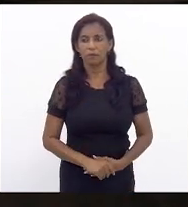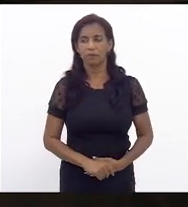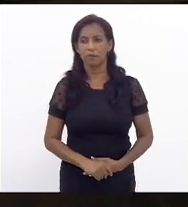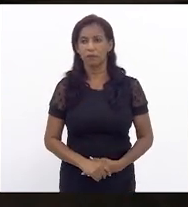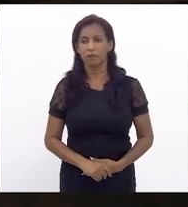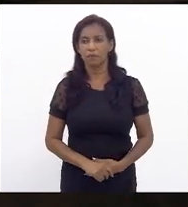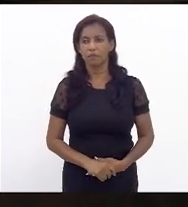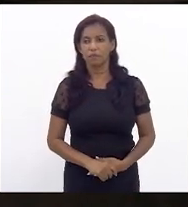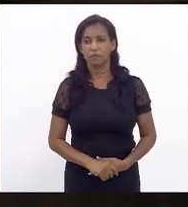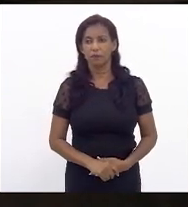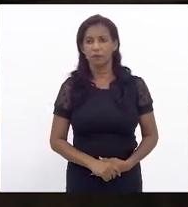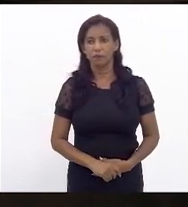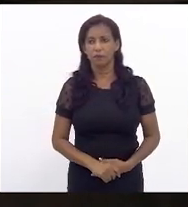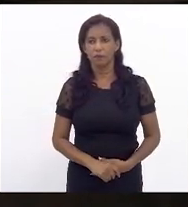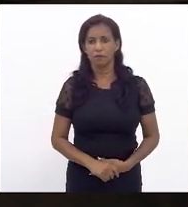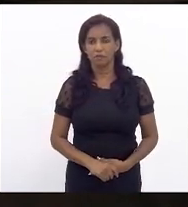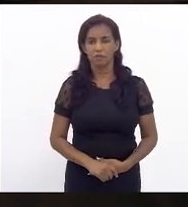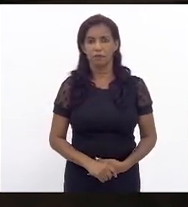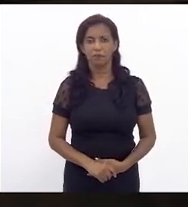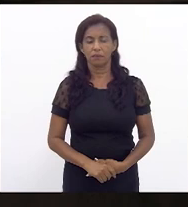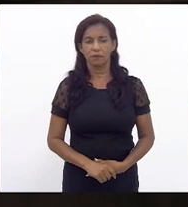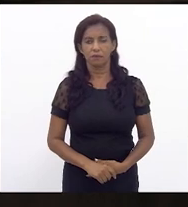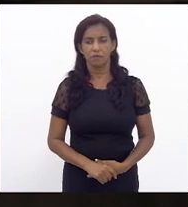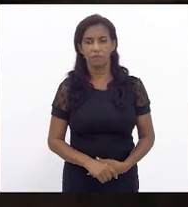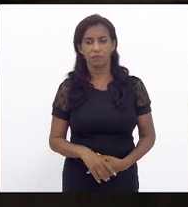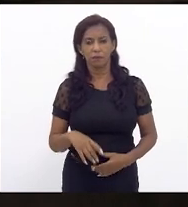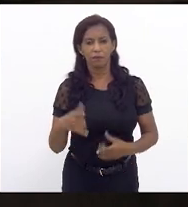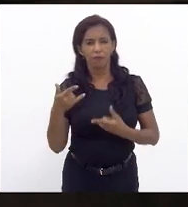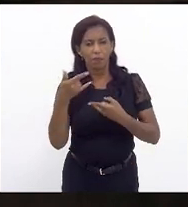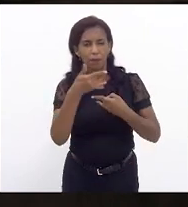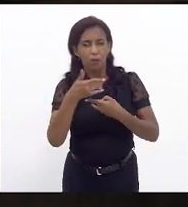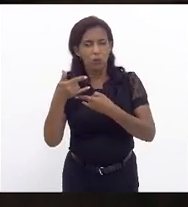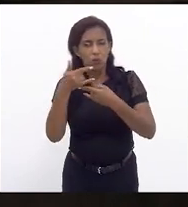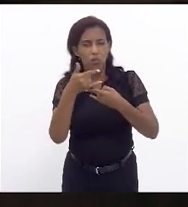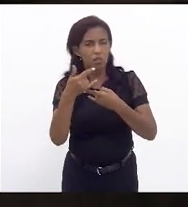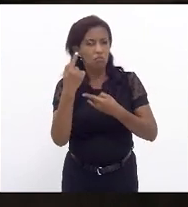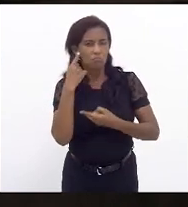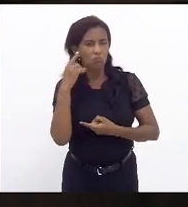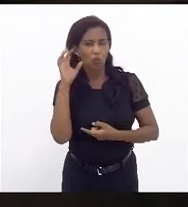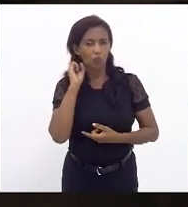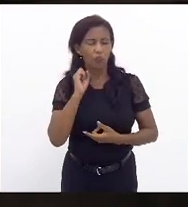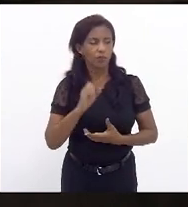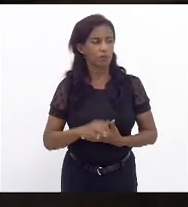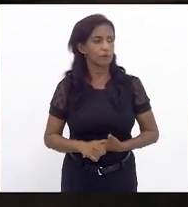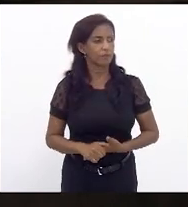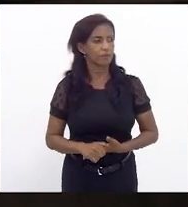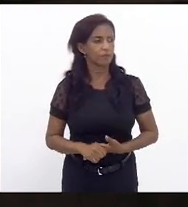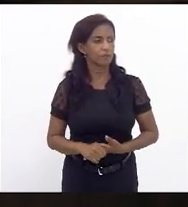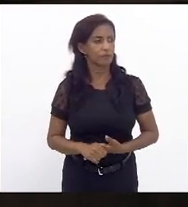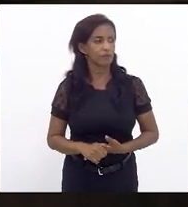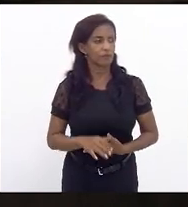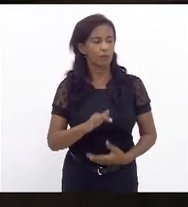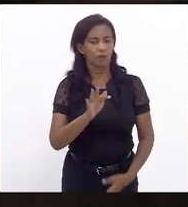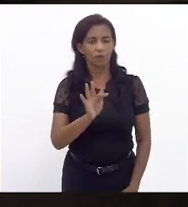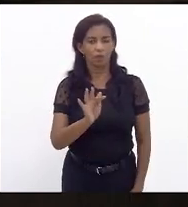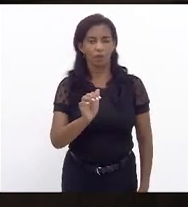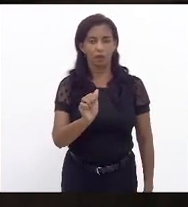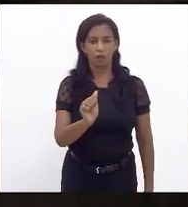Deputado Eurico Júnior. Está pelo Zoom, mas eu acho que não está conseguindo ouvir. Deputado Fábio